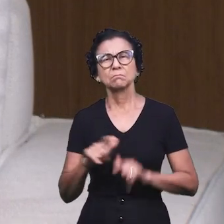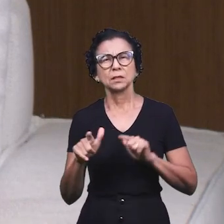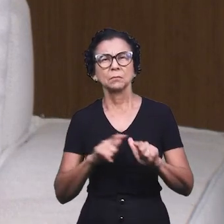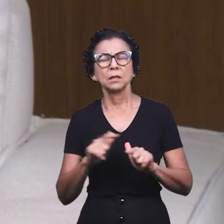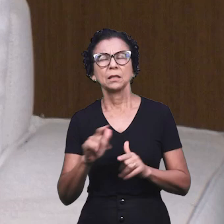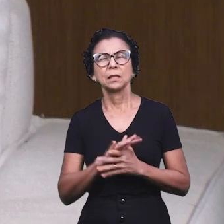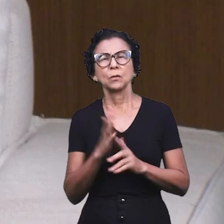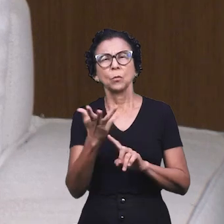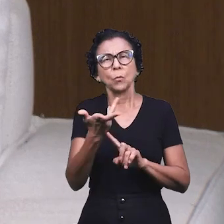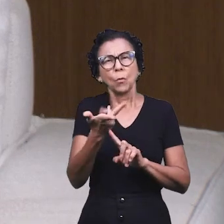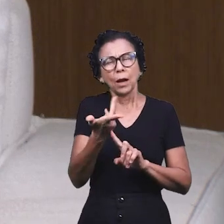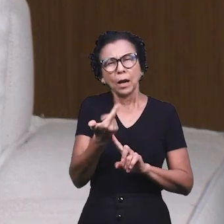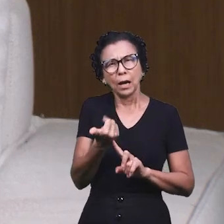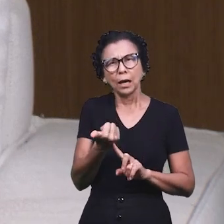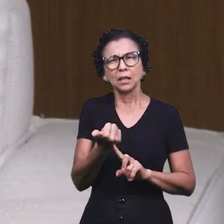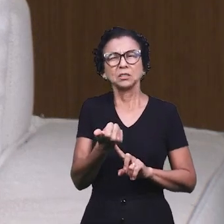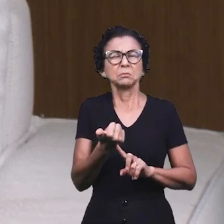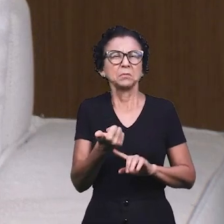sem compromisso,